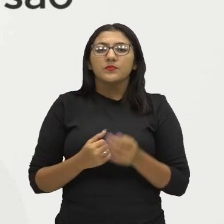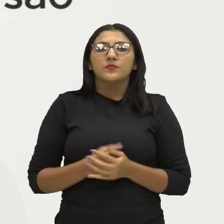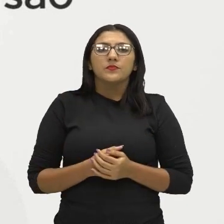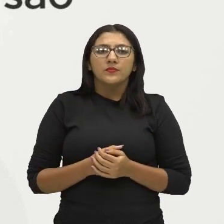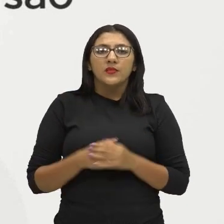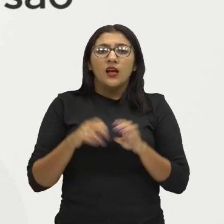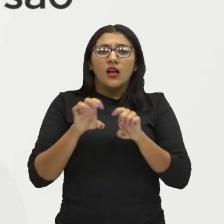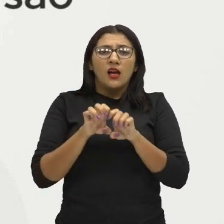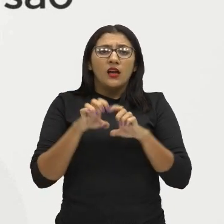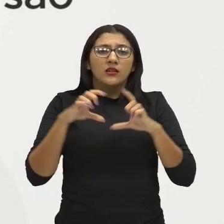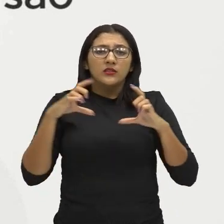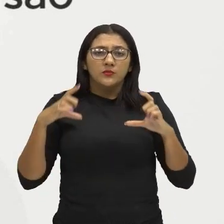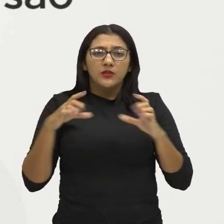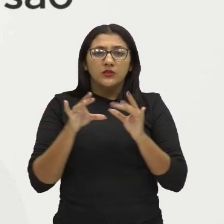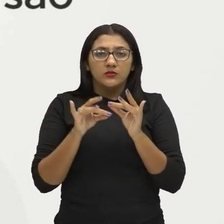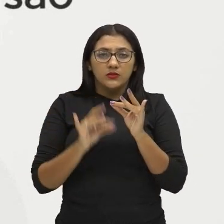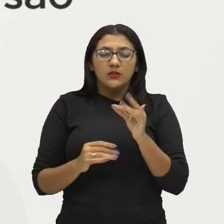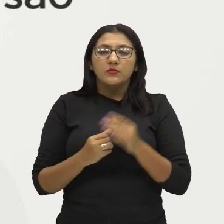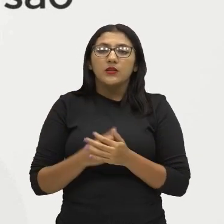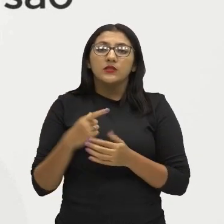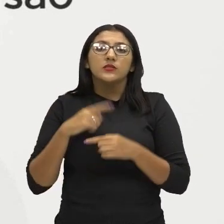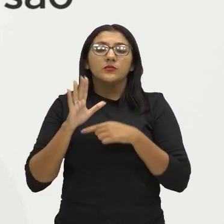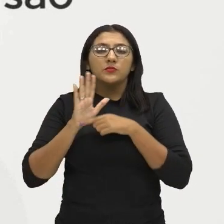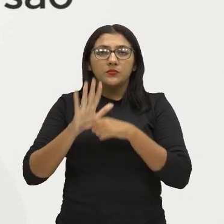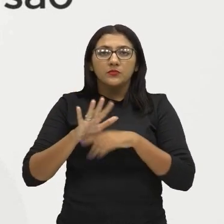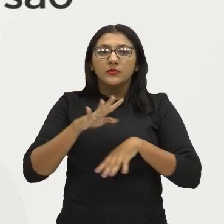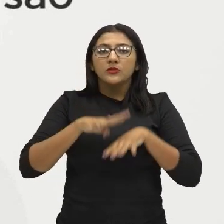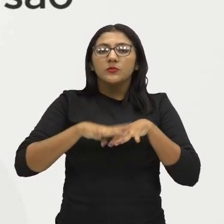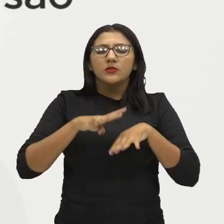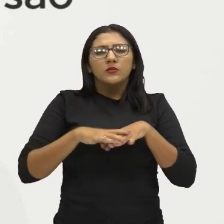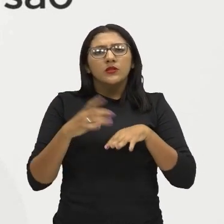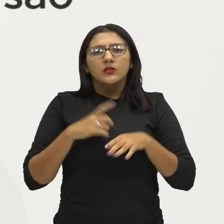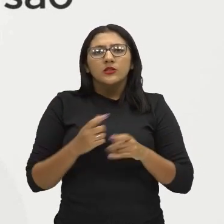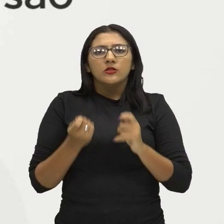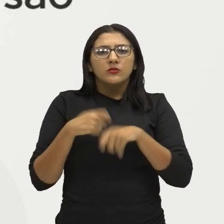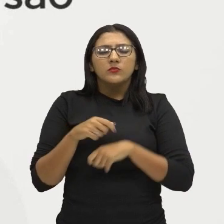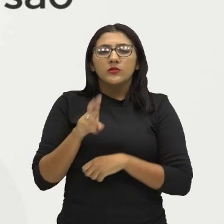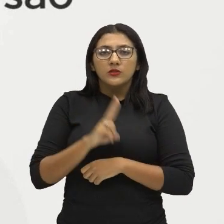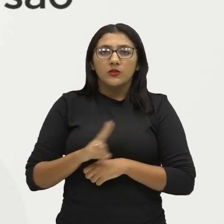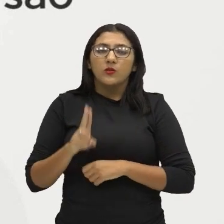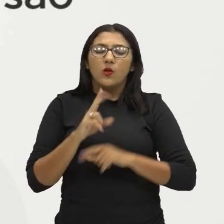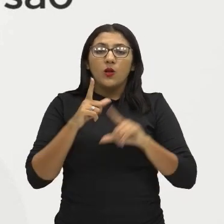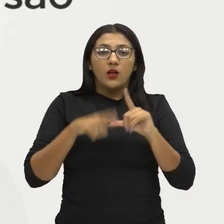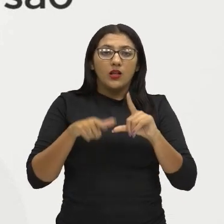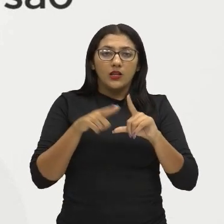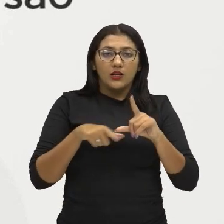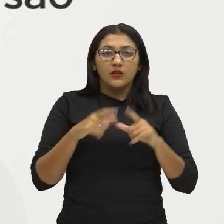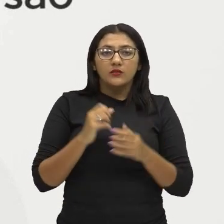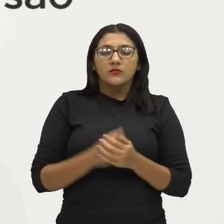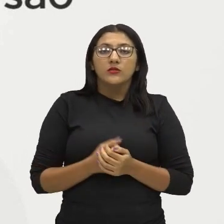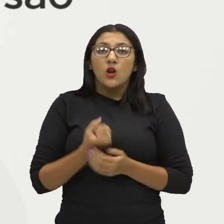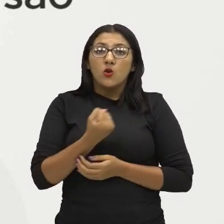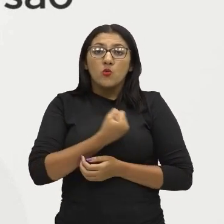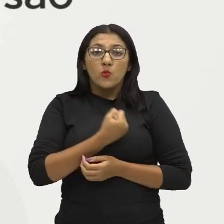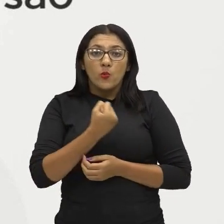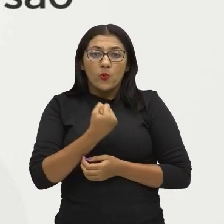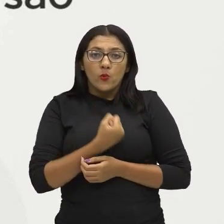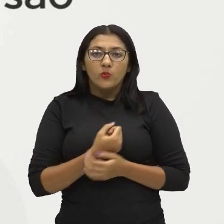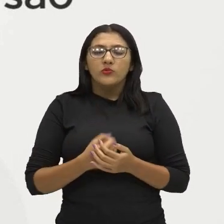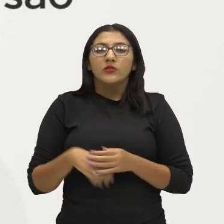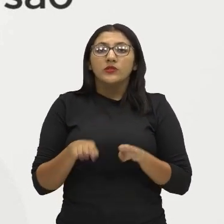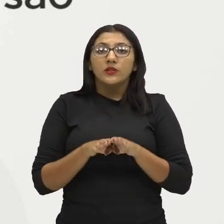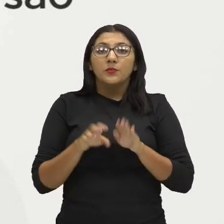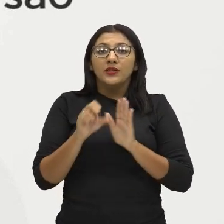expressões algébricas são as expressões matemáticas que utilizam as letras, os números e